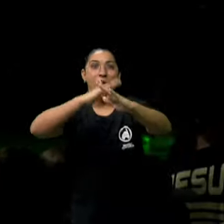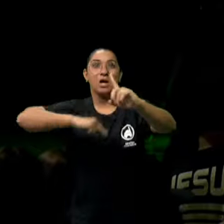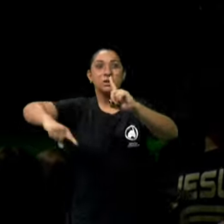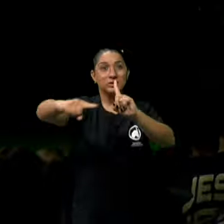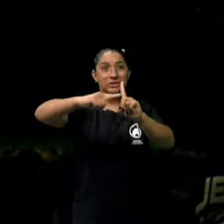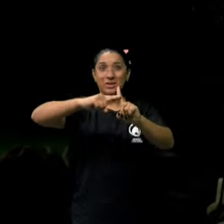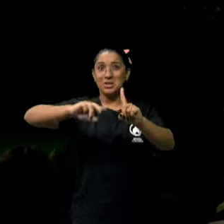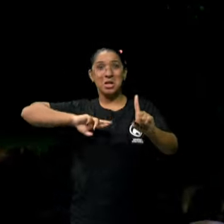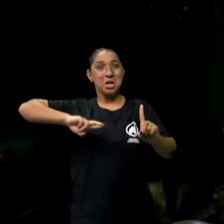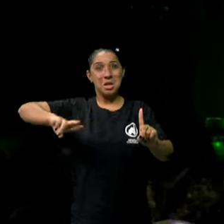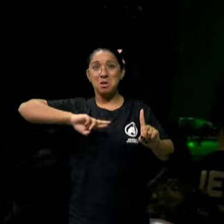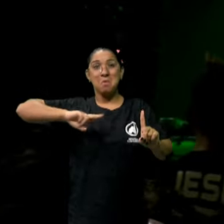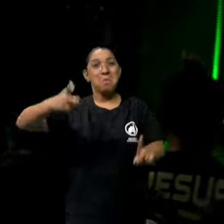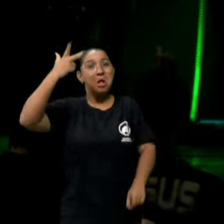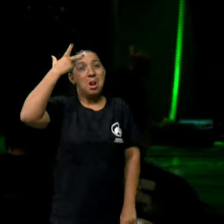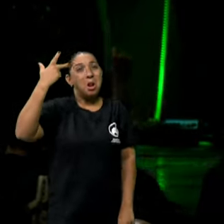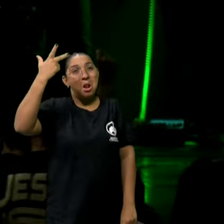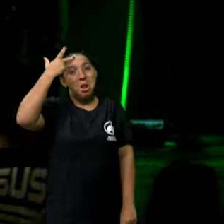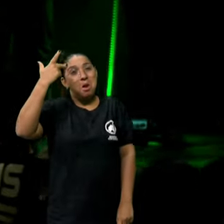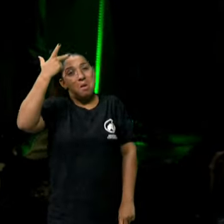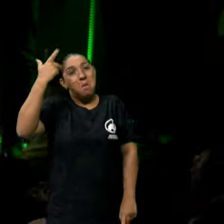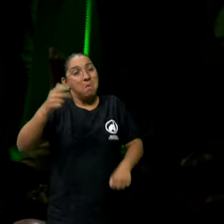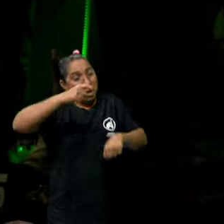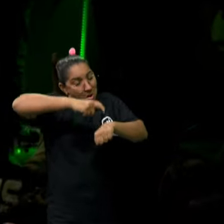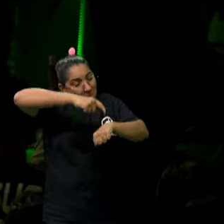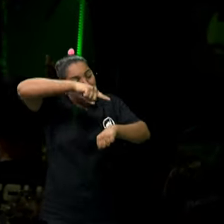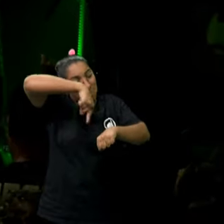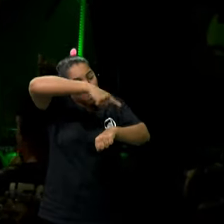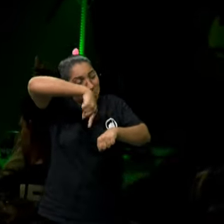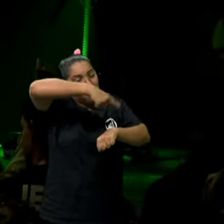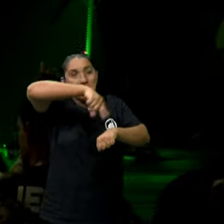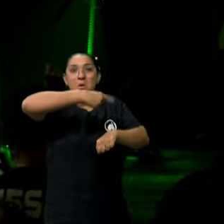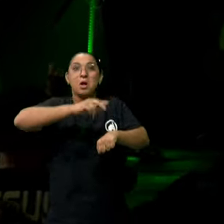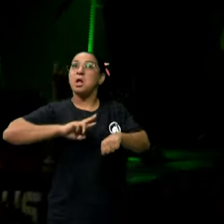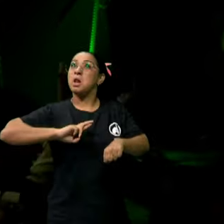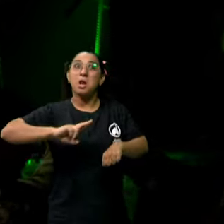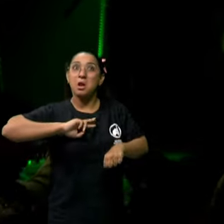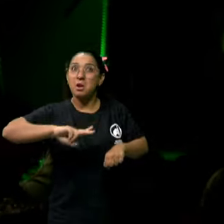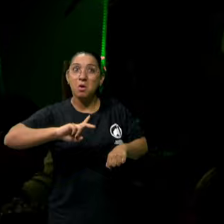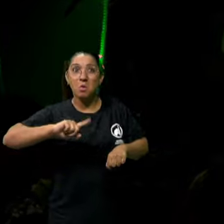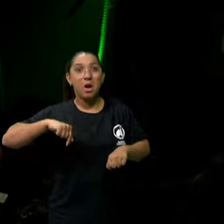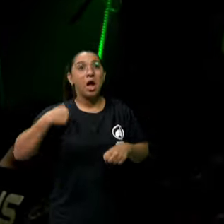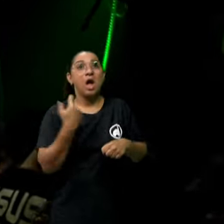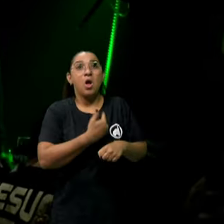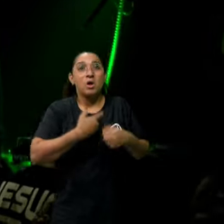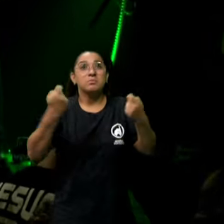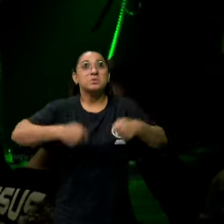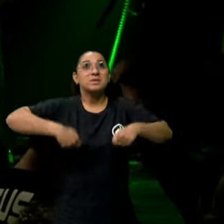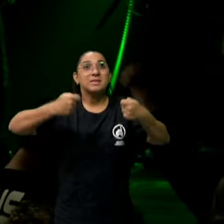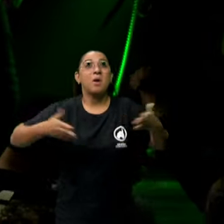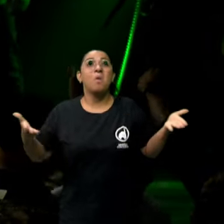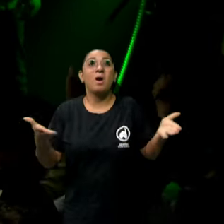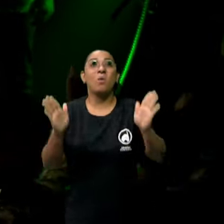não é uma cultura não é um sistema de relógio é uma natureza é uma transferência de unção